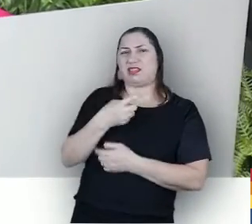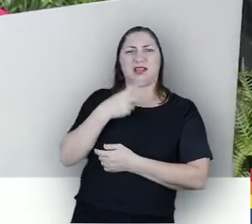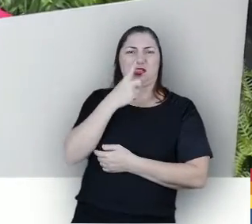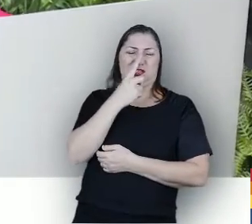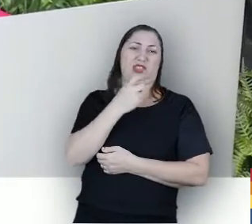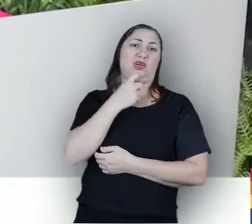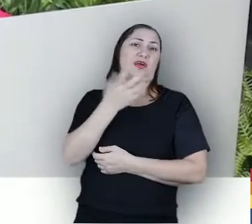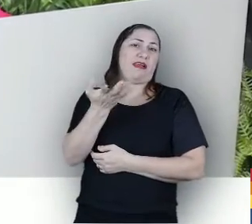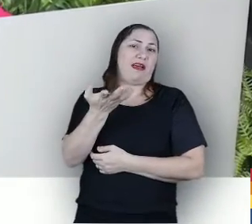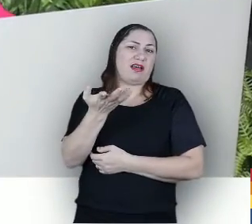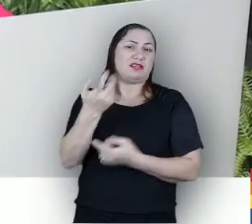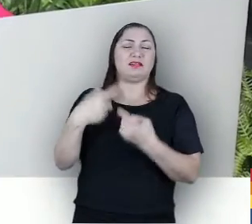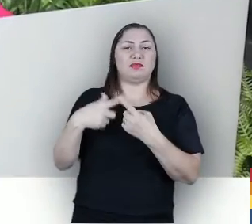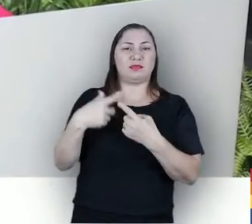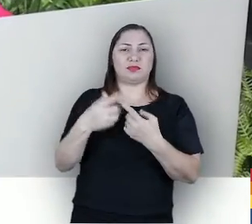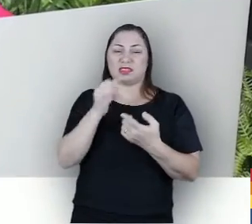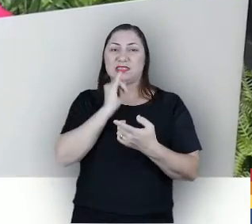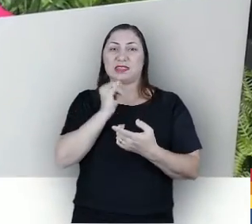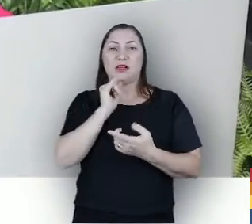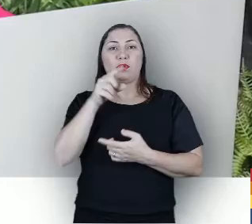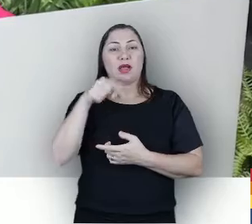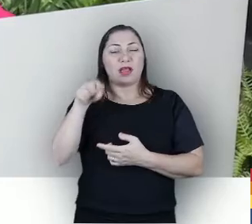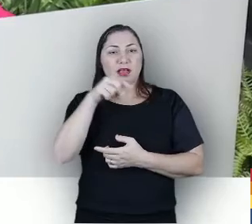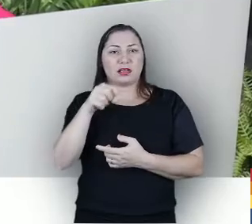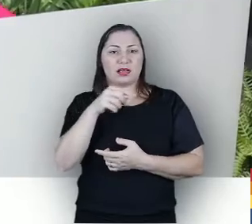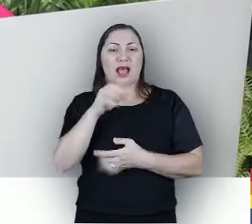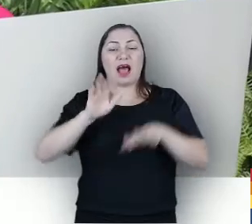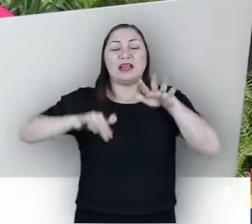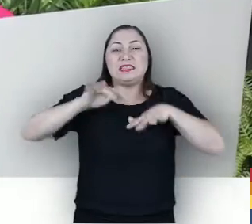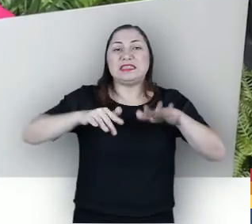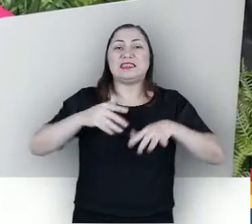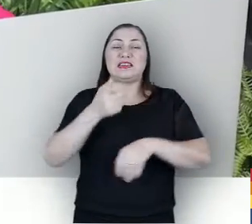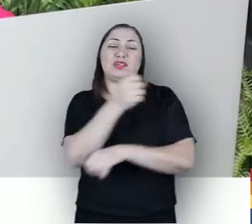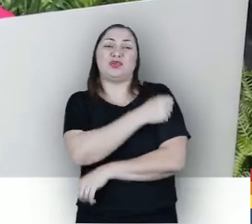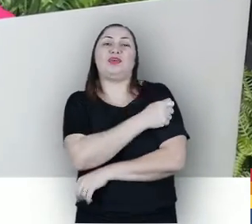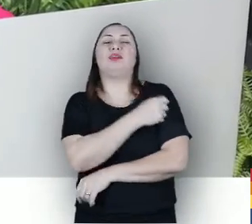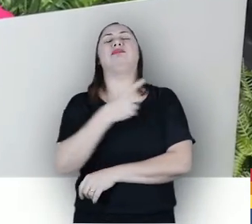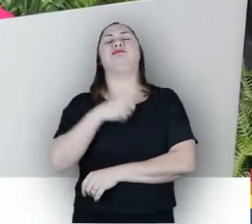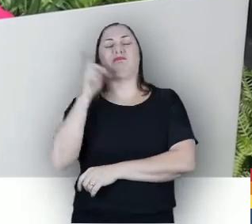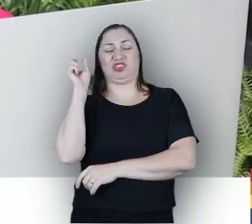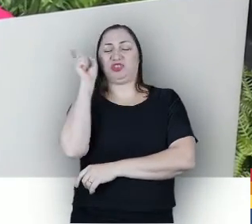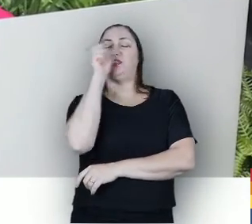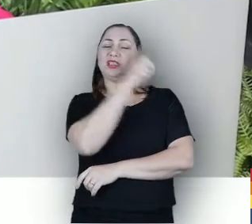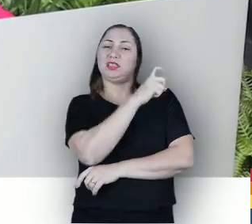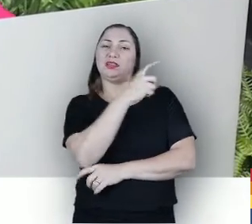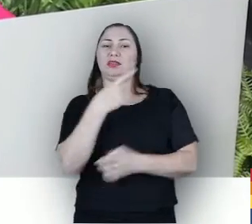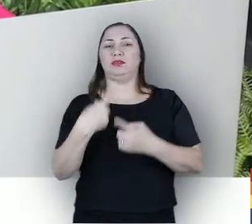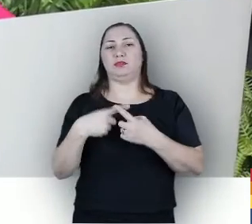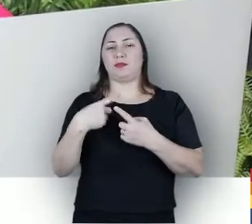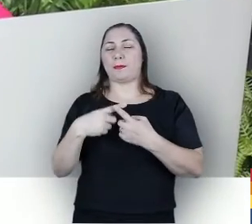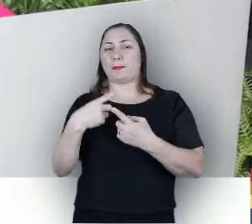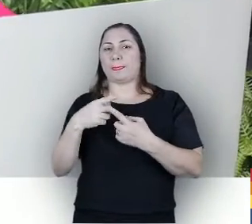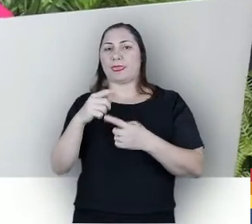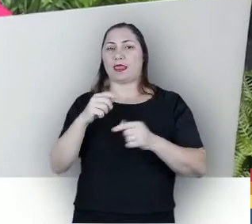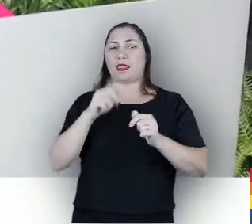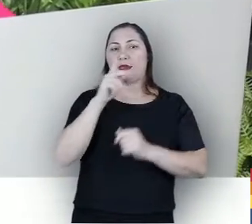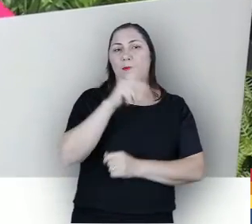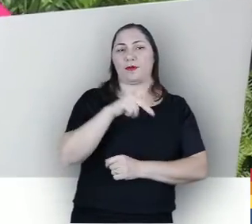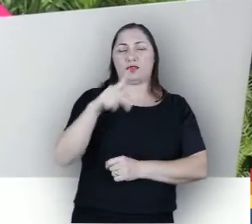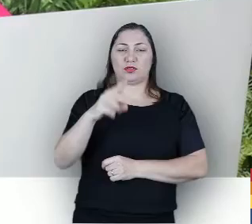um termo lá, uma palavra, qual da alternativa marca a questão equivocada, os cálculos correspondem